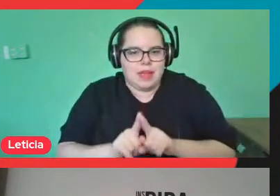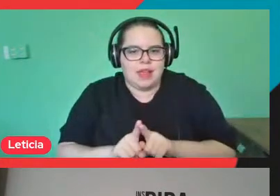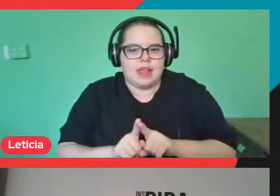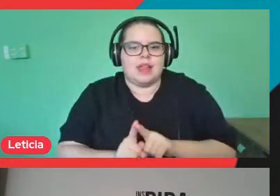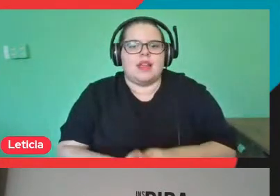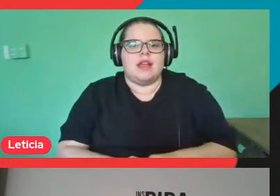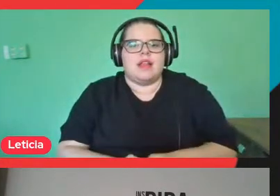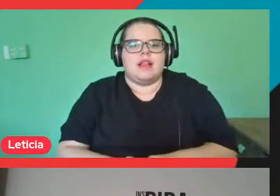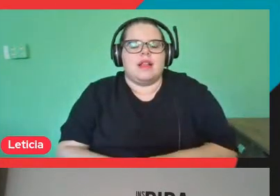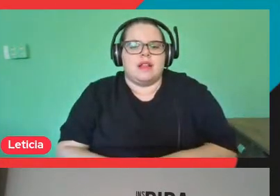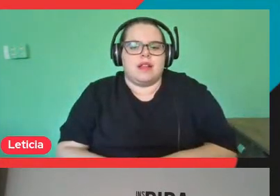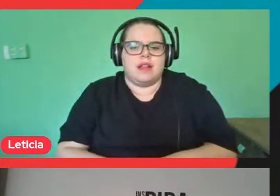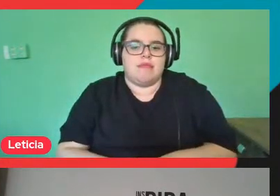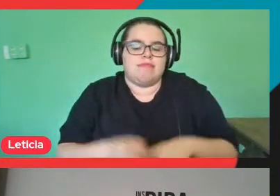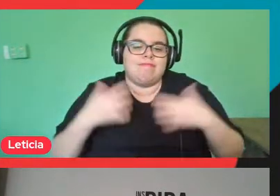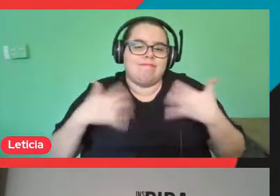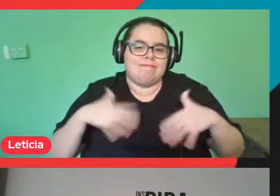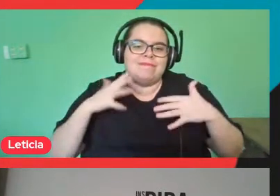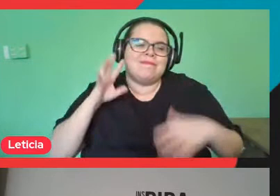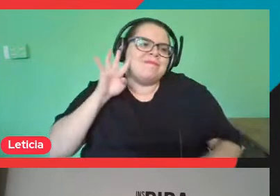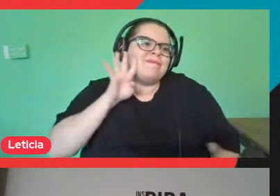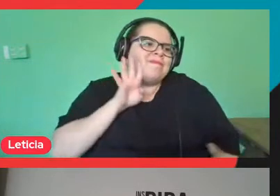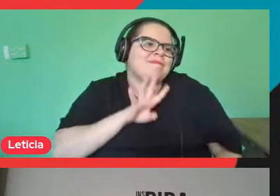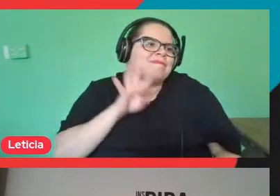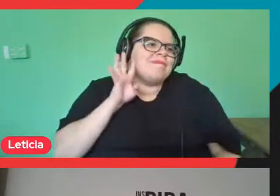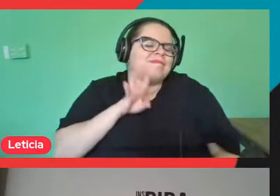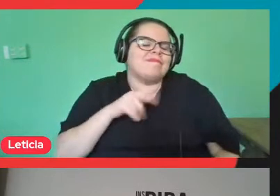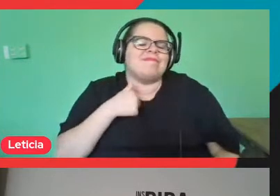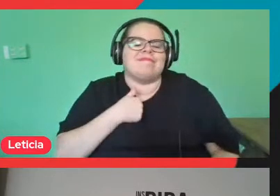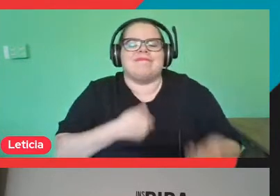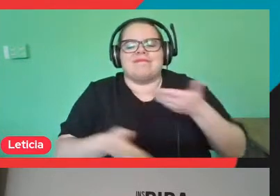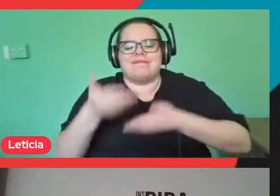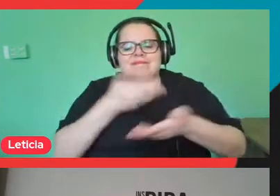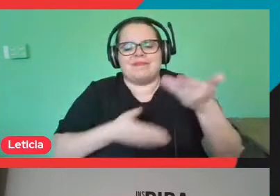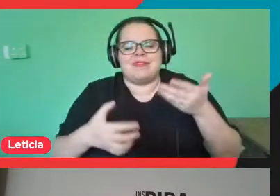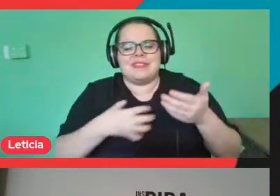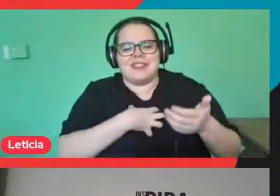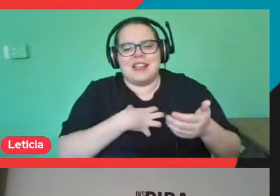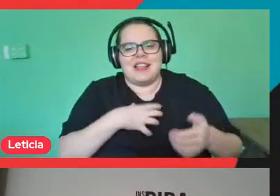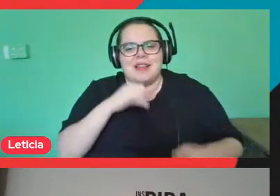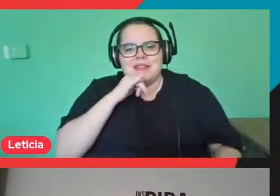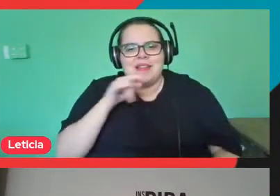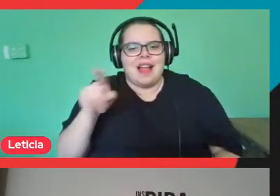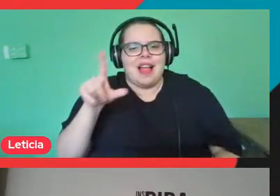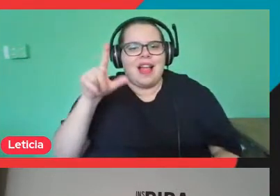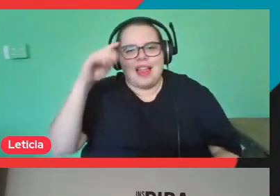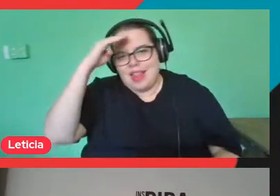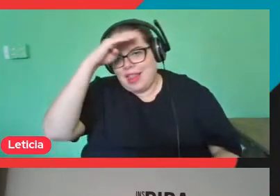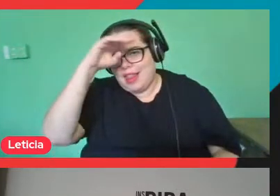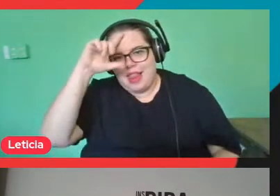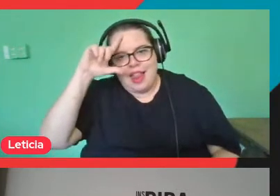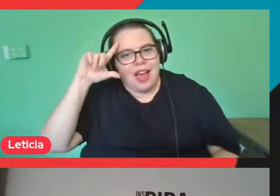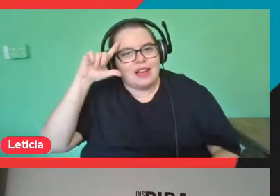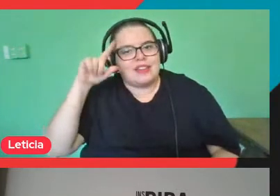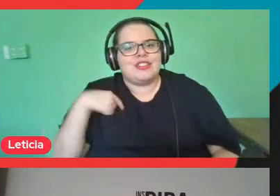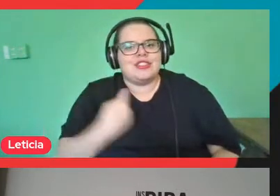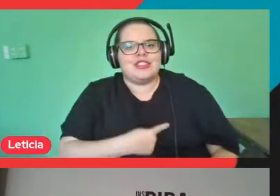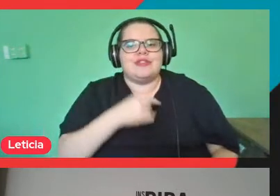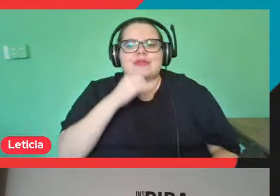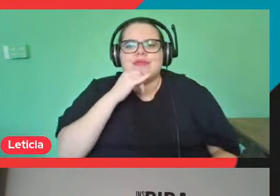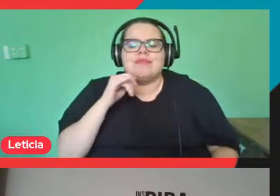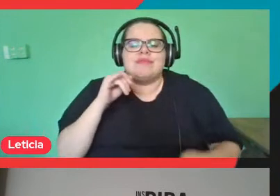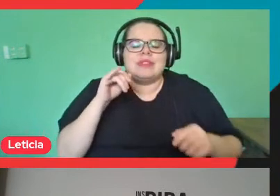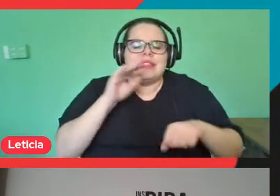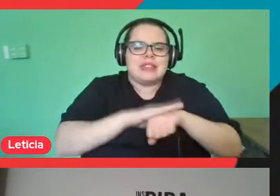assim, é muito bacana, né? Eu acho que eu compartilho muito desse sentimento da Lari de, assim, cada vez que você faz um